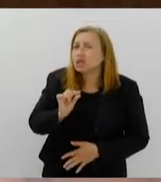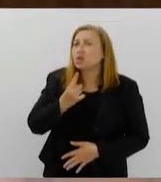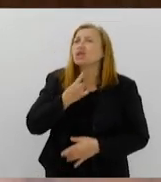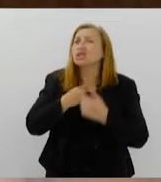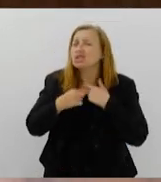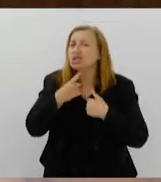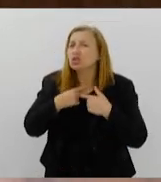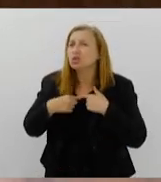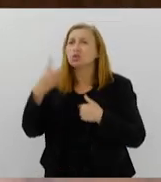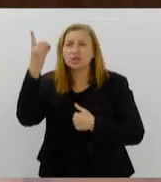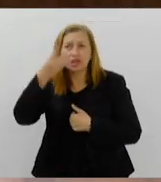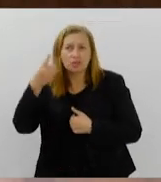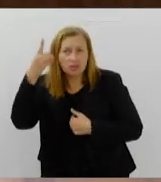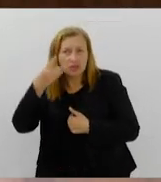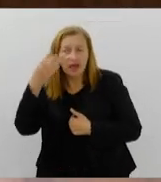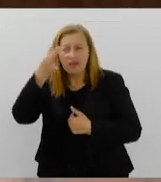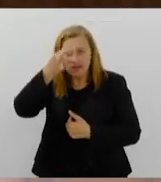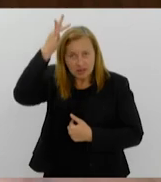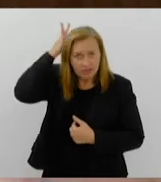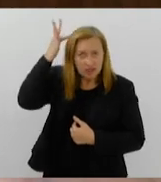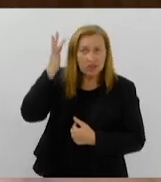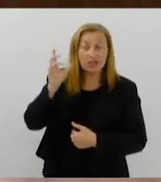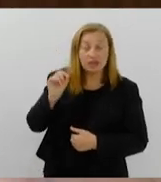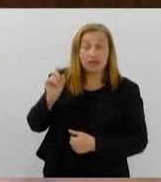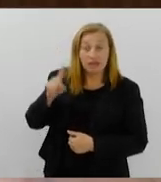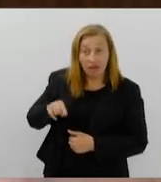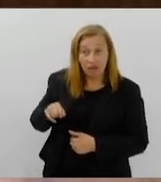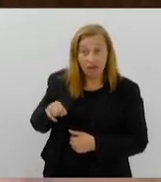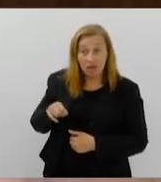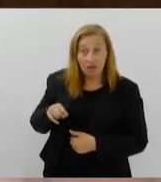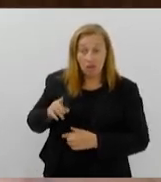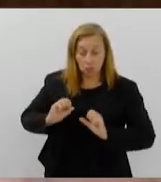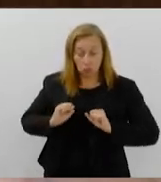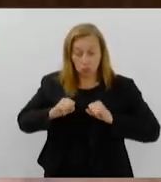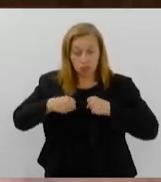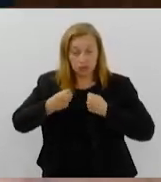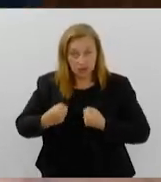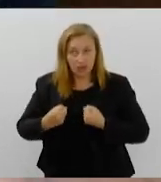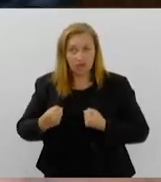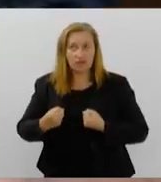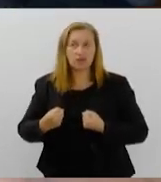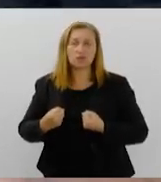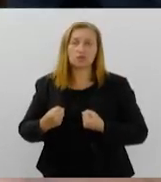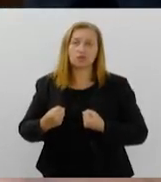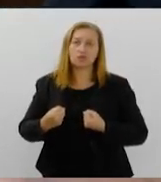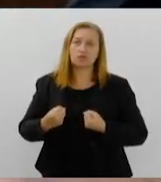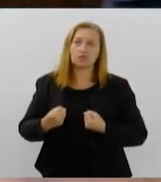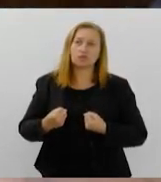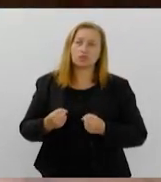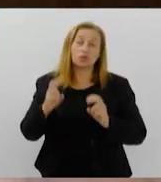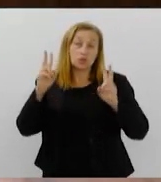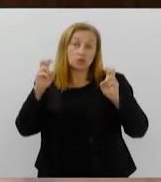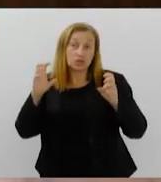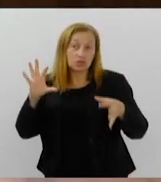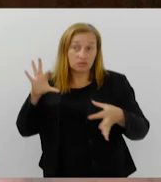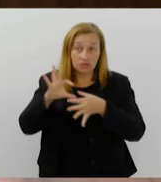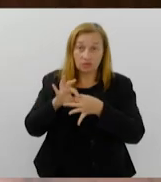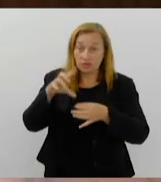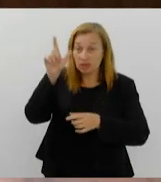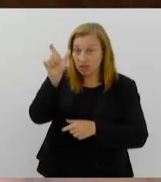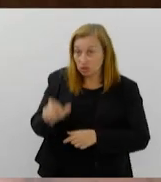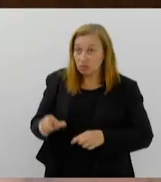deputado Fred Pacheco, ele que é aqui um defensor das causas vinculadas às pessoas